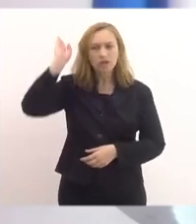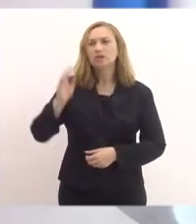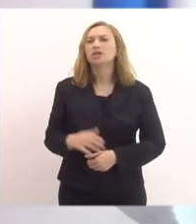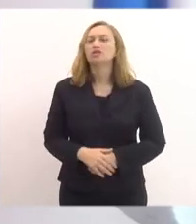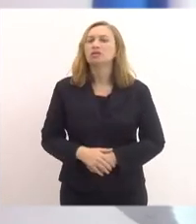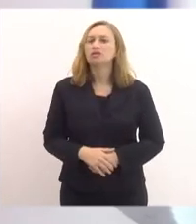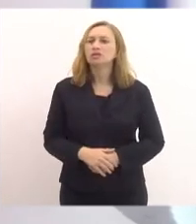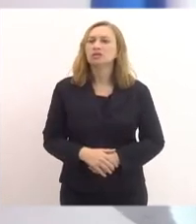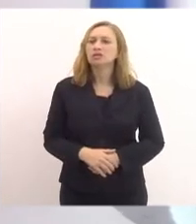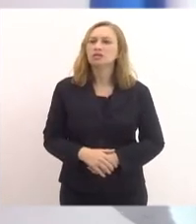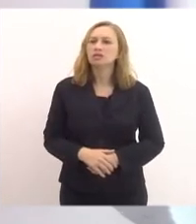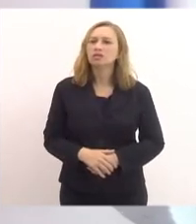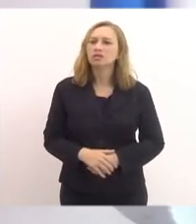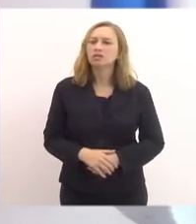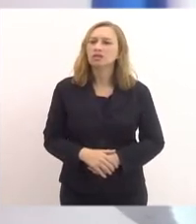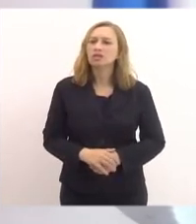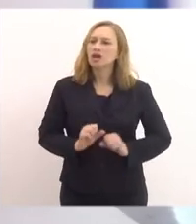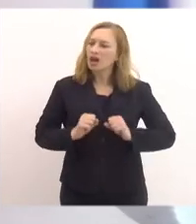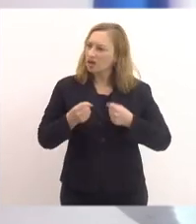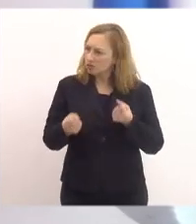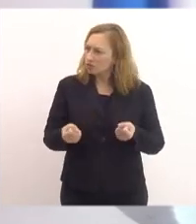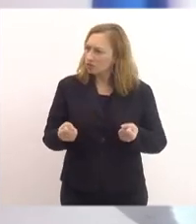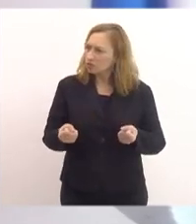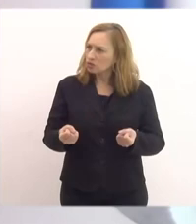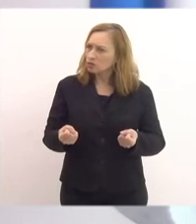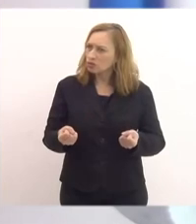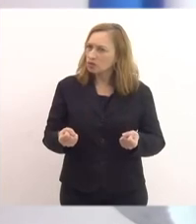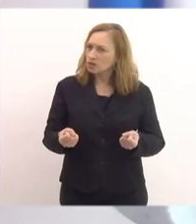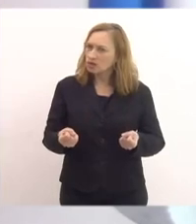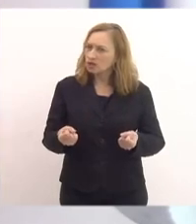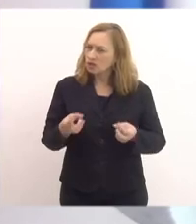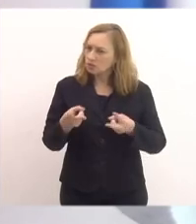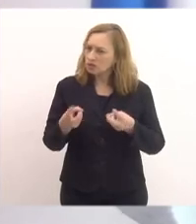é bajulação, não, mas a força que a gente está com o trânsito